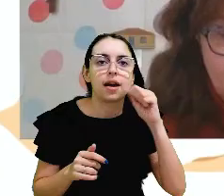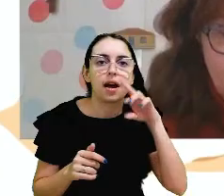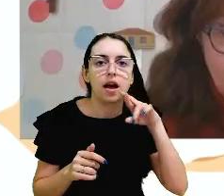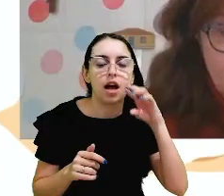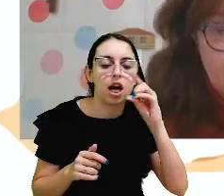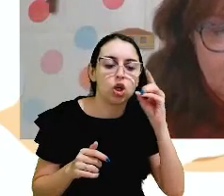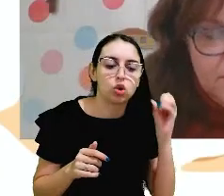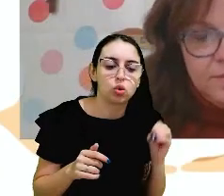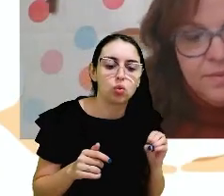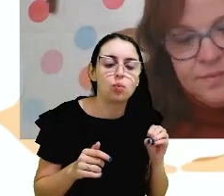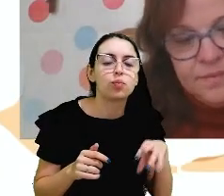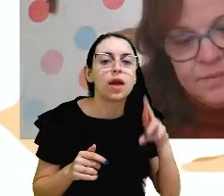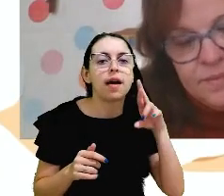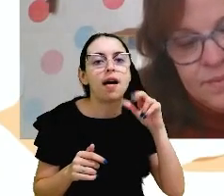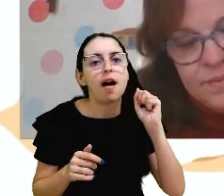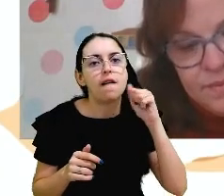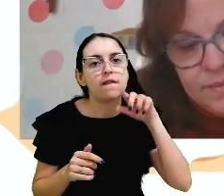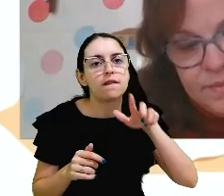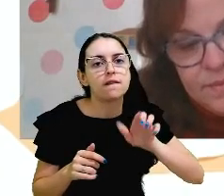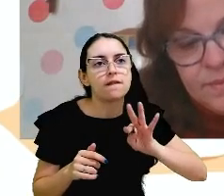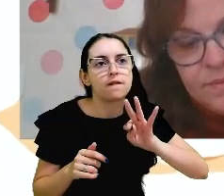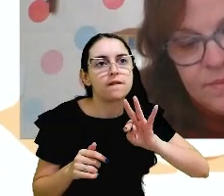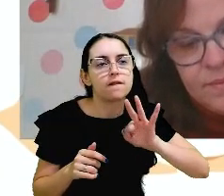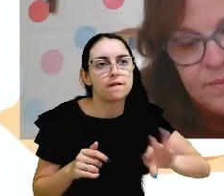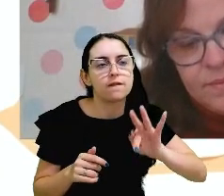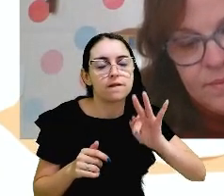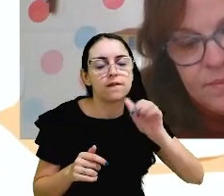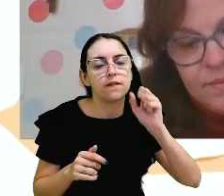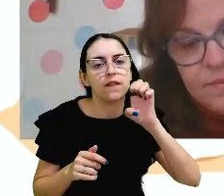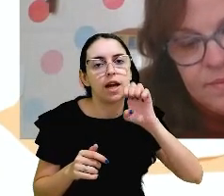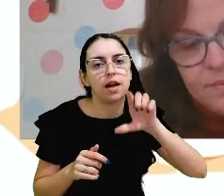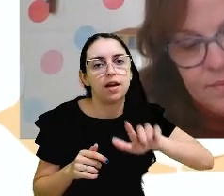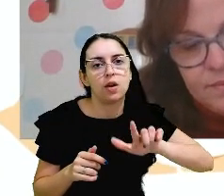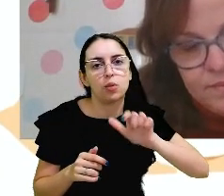que coordenaram esse evento, né? Um evento muito enriquecedor,